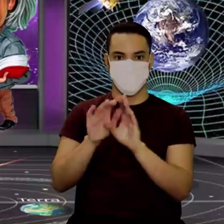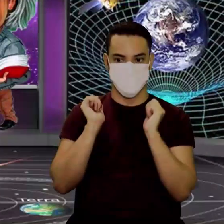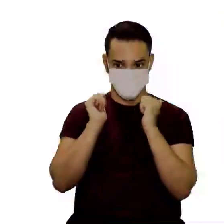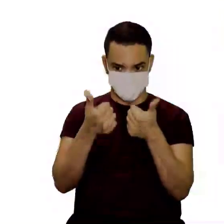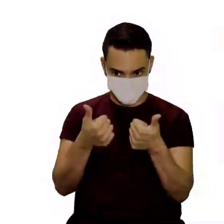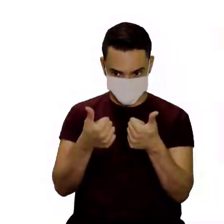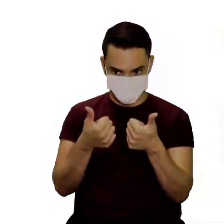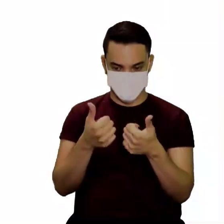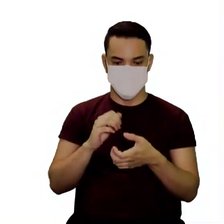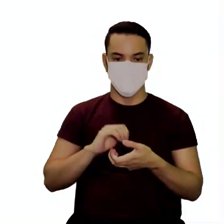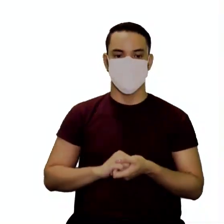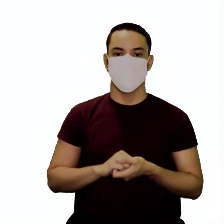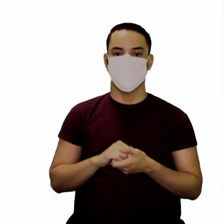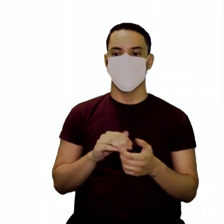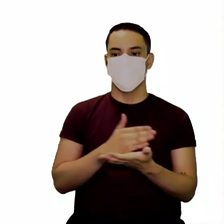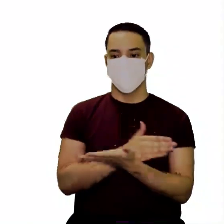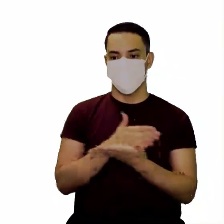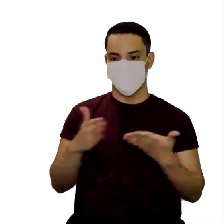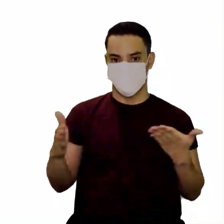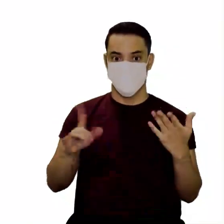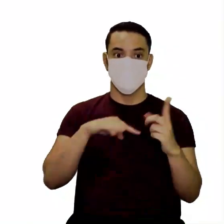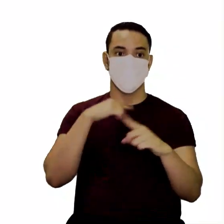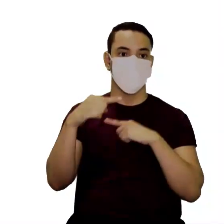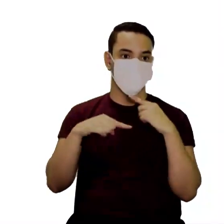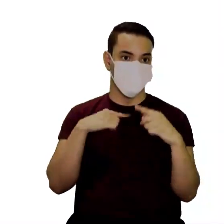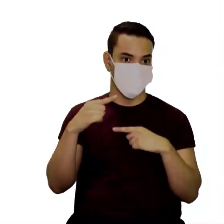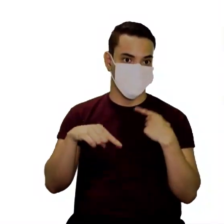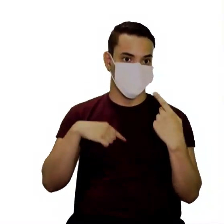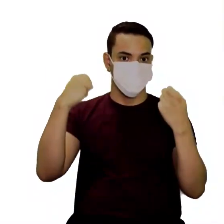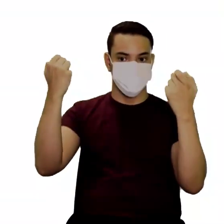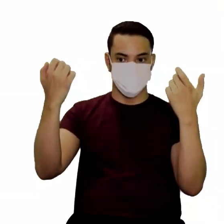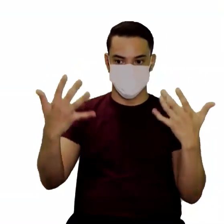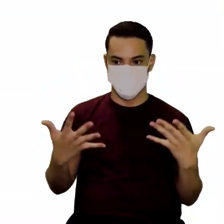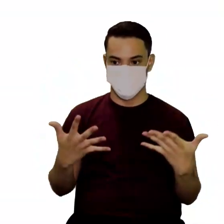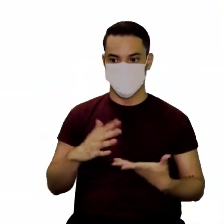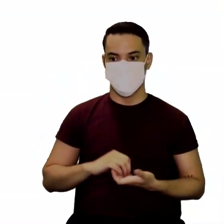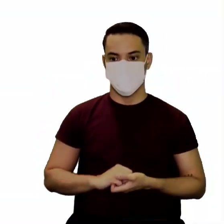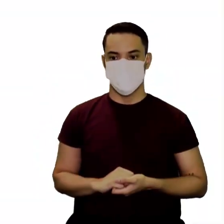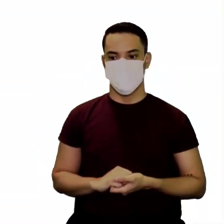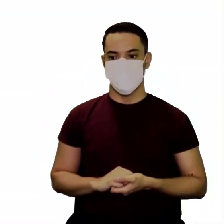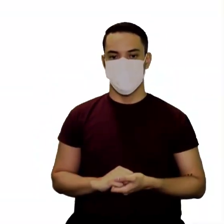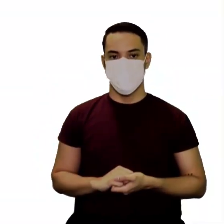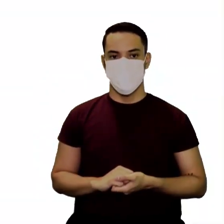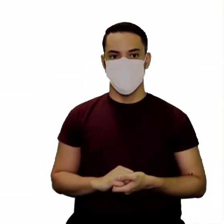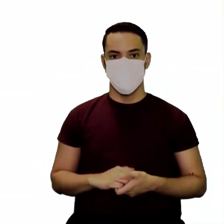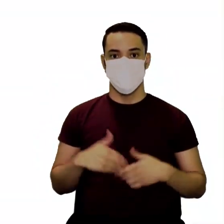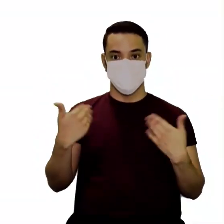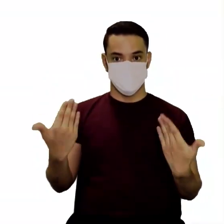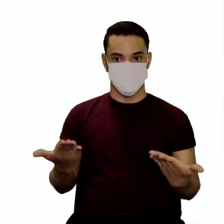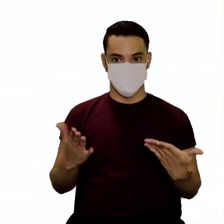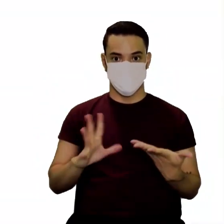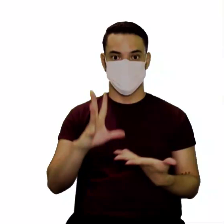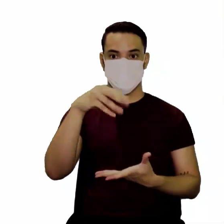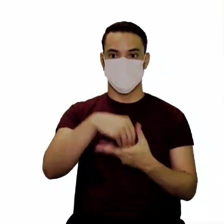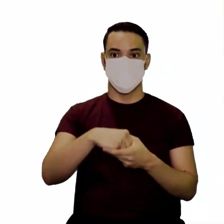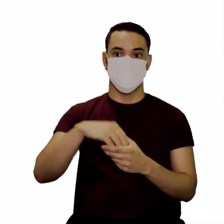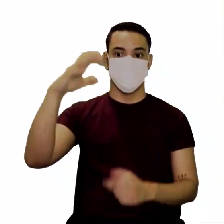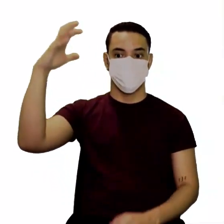lá? Então, começando aí, tirando as dúvidas, né? Então, o elemento de um